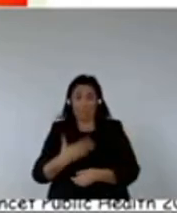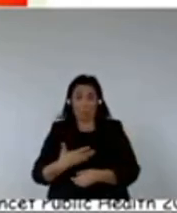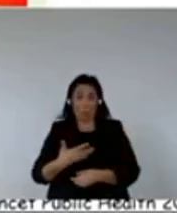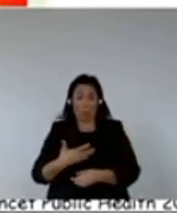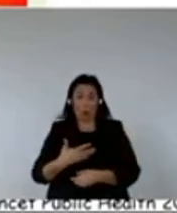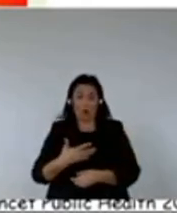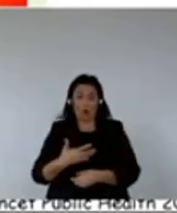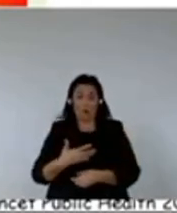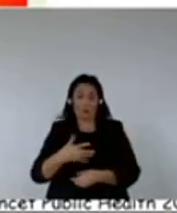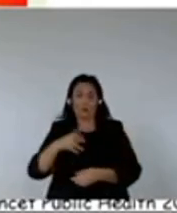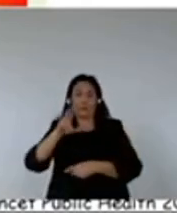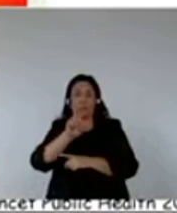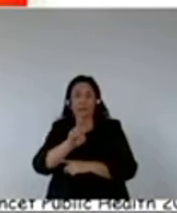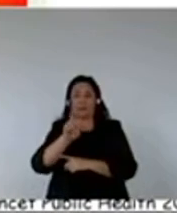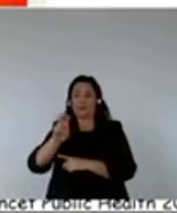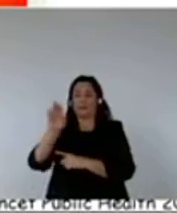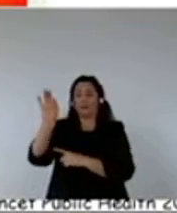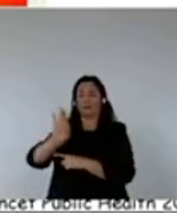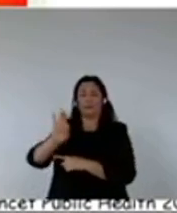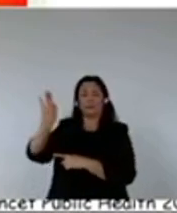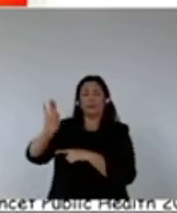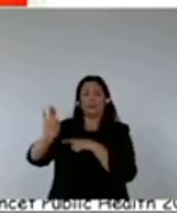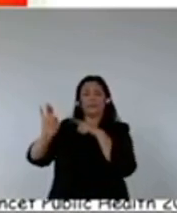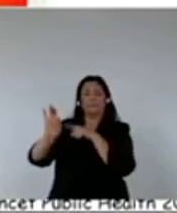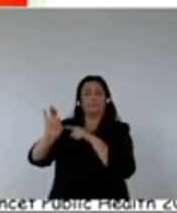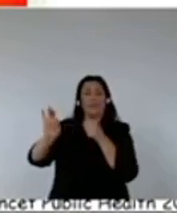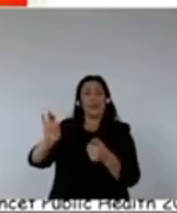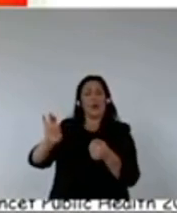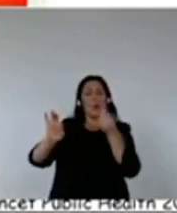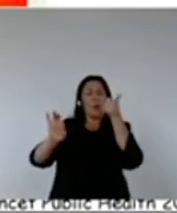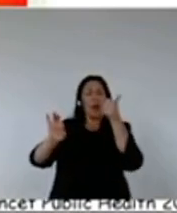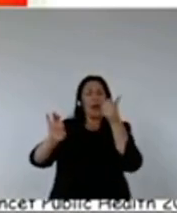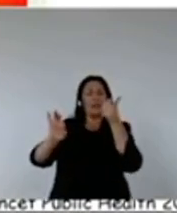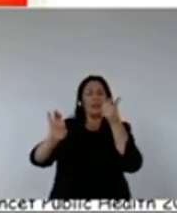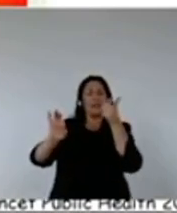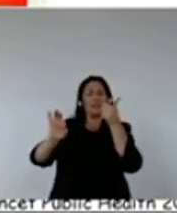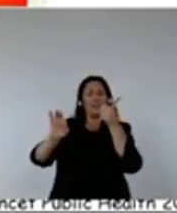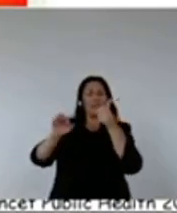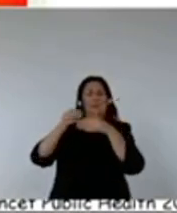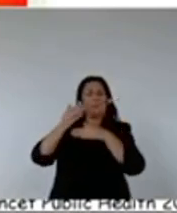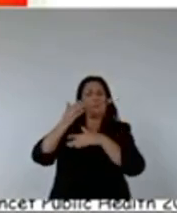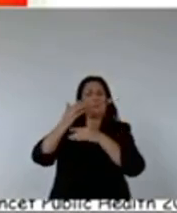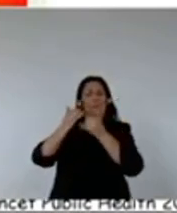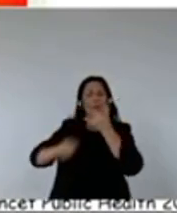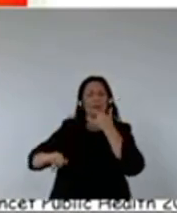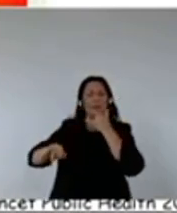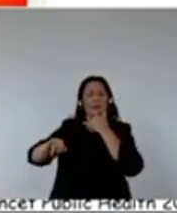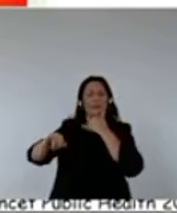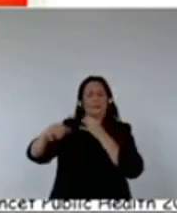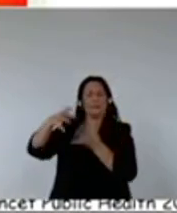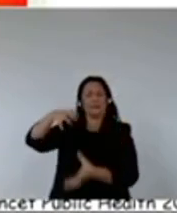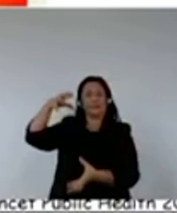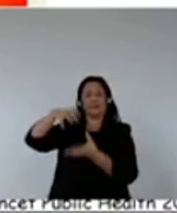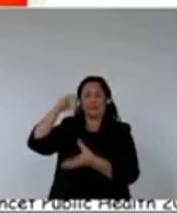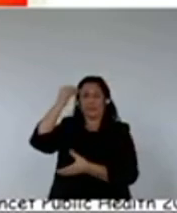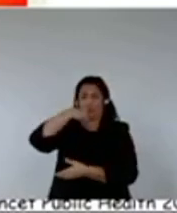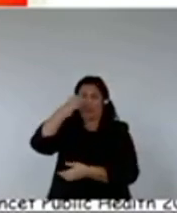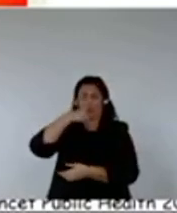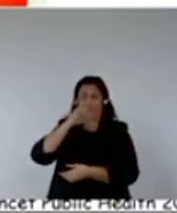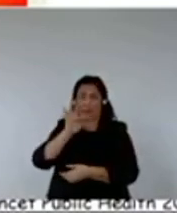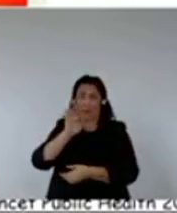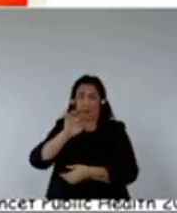lá, 55%, quase metade dos indivíduos idosos frágeis que se são cometidos